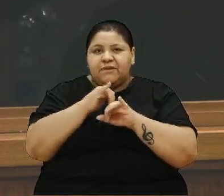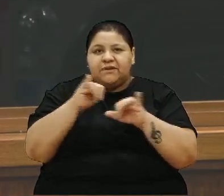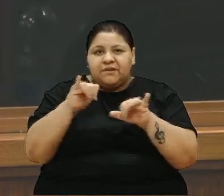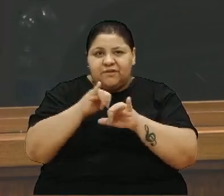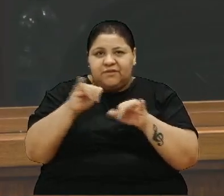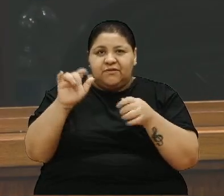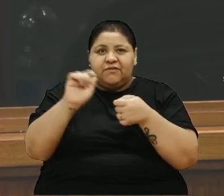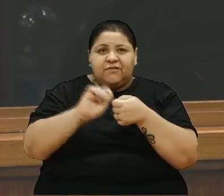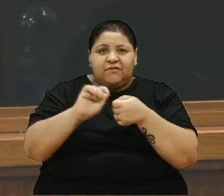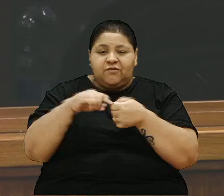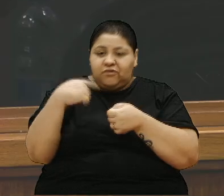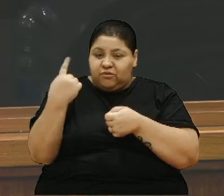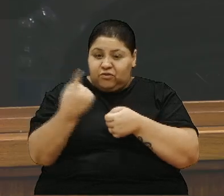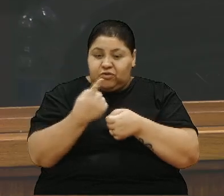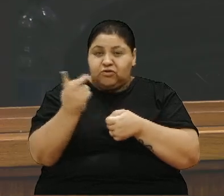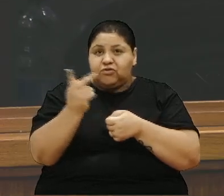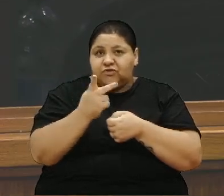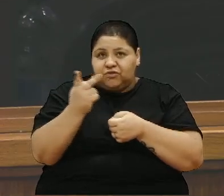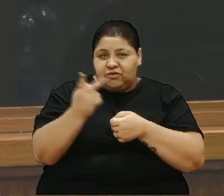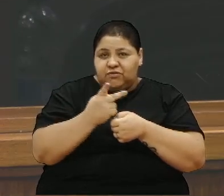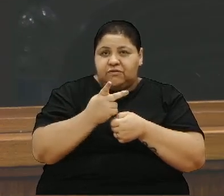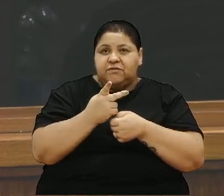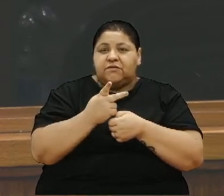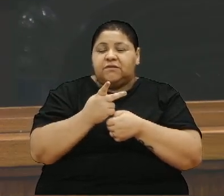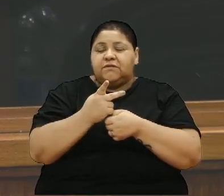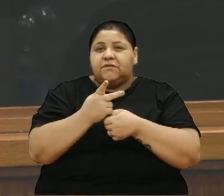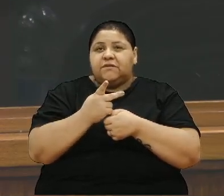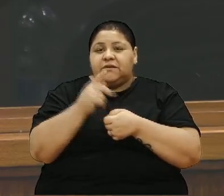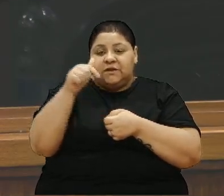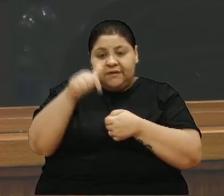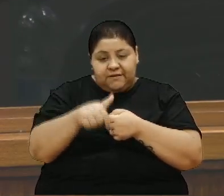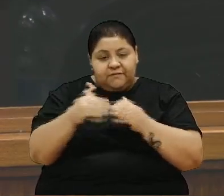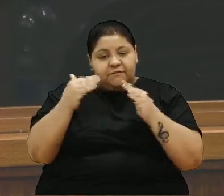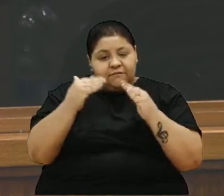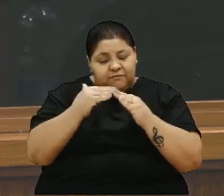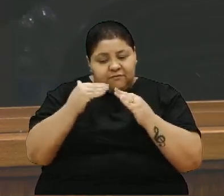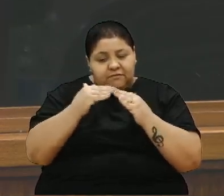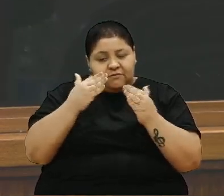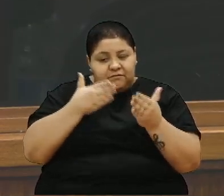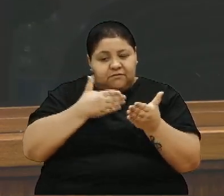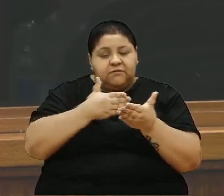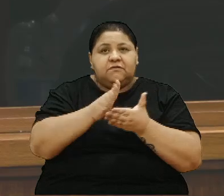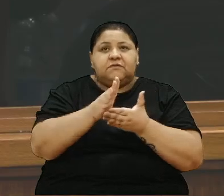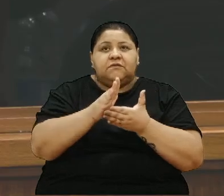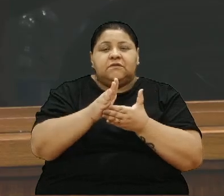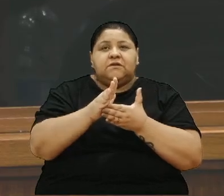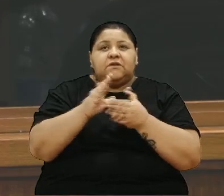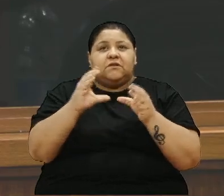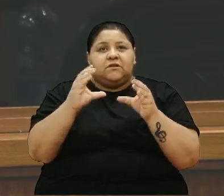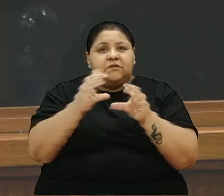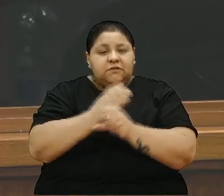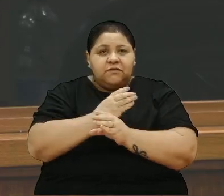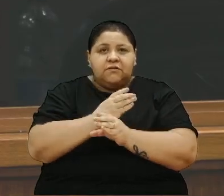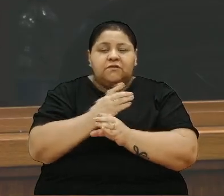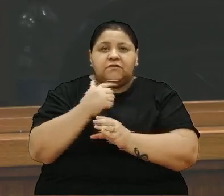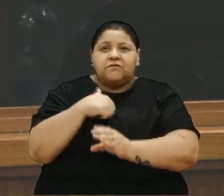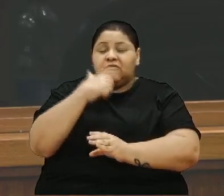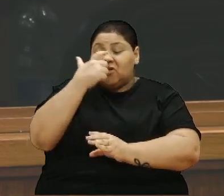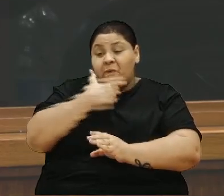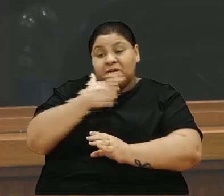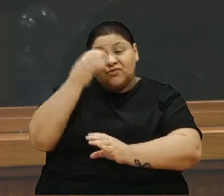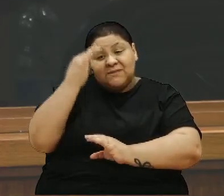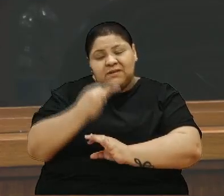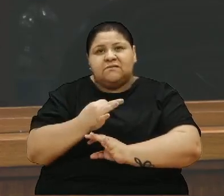foi feito por nós duas, esta Casa aprovou por unanimidade e eu acho